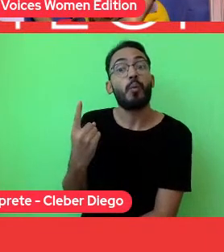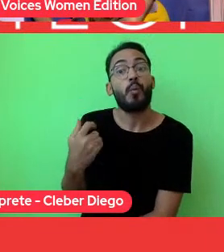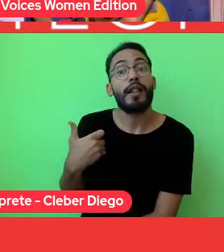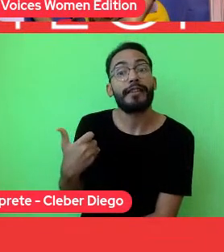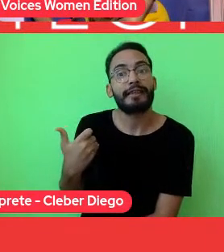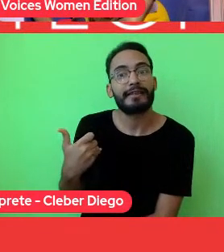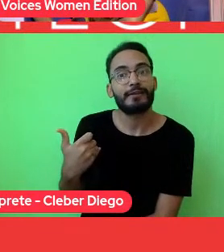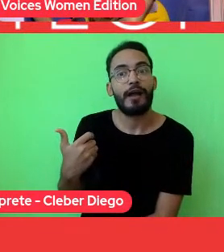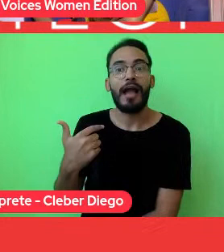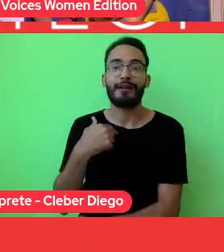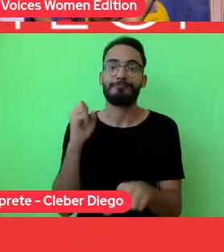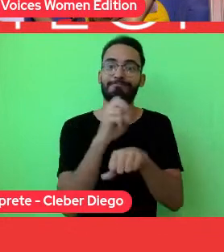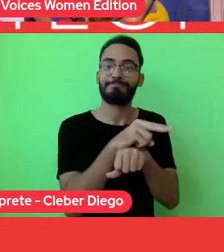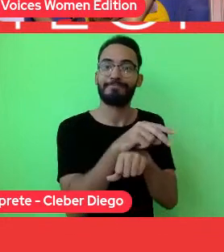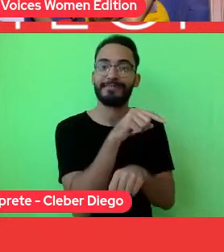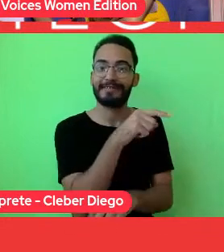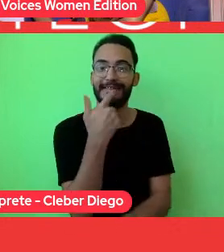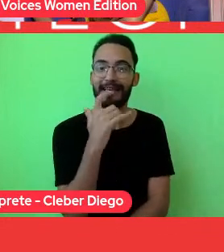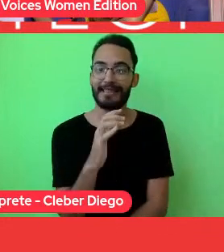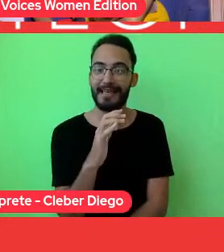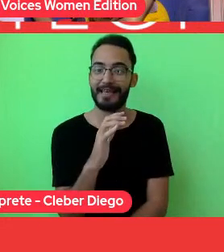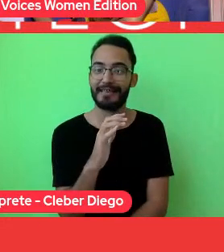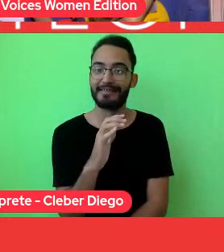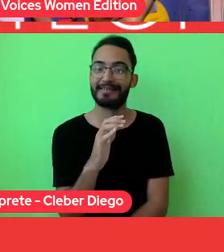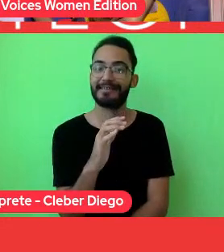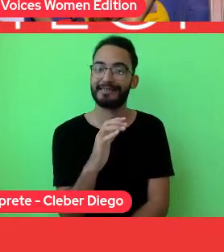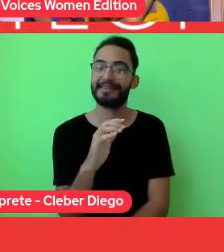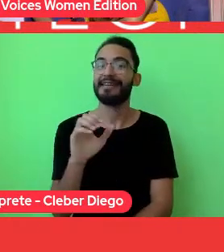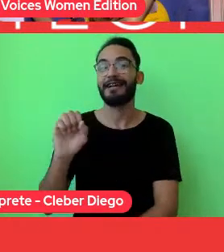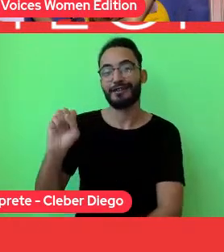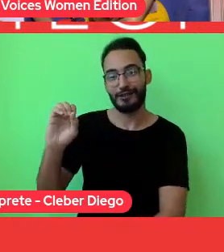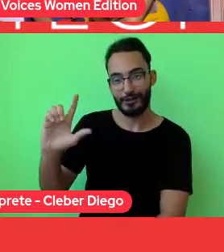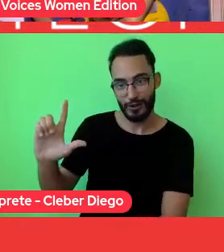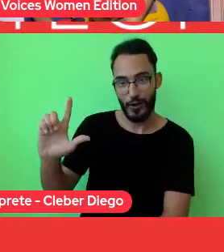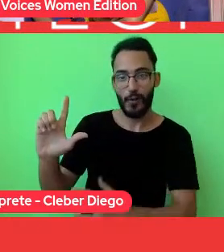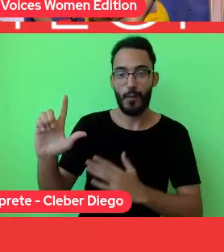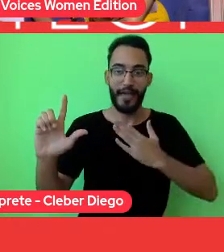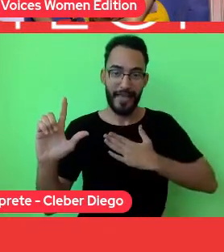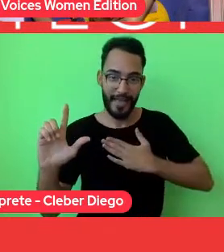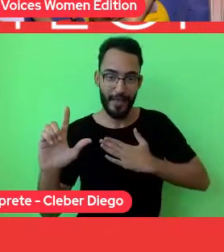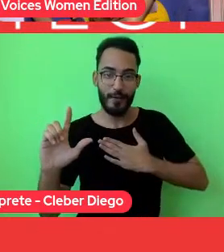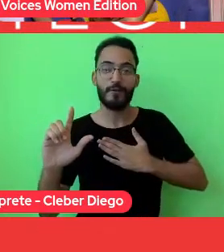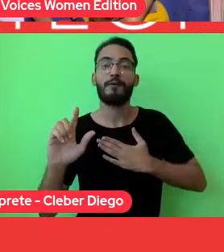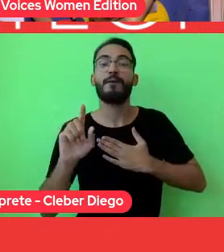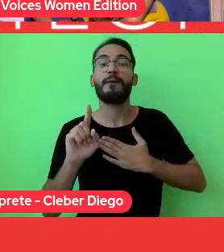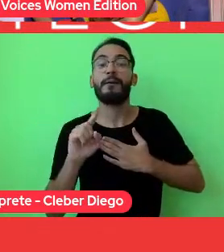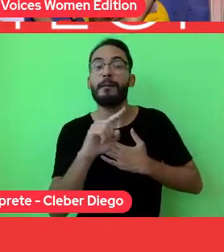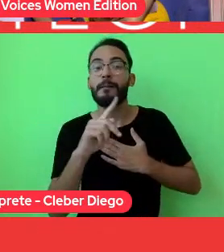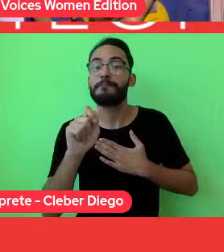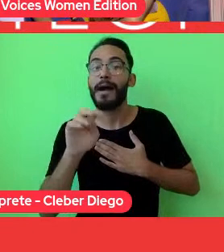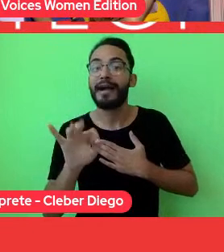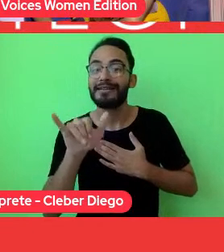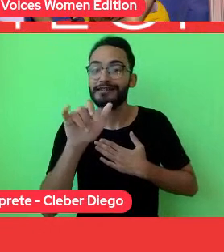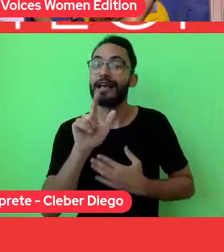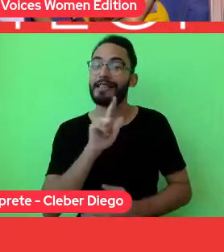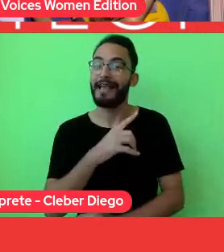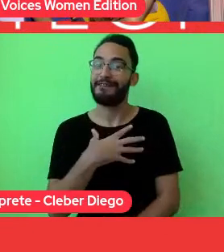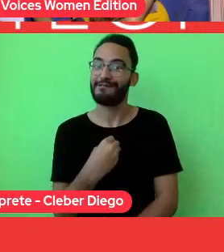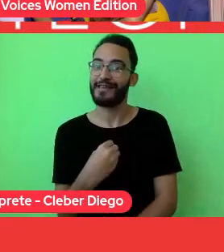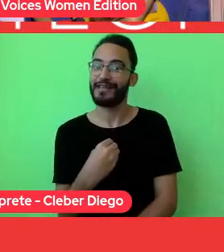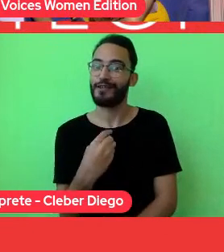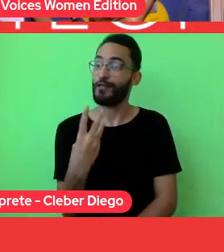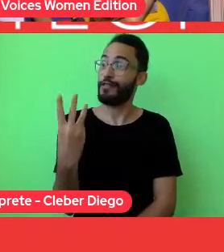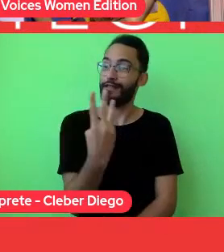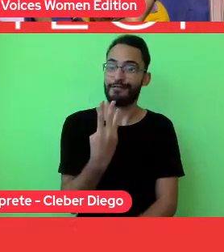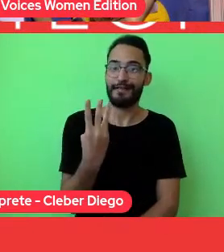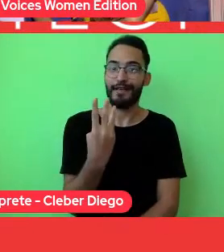3 mulheres tinham filhos quando eu entrei. A Sola, eu e a Pati Mate. Né? Então, vocês imaginam o desafio que era